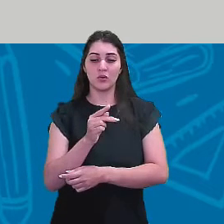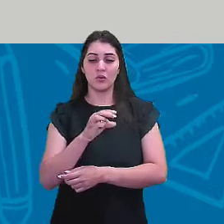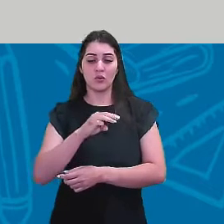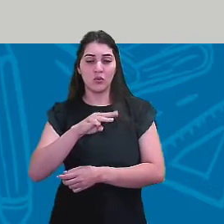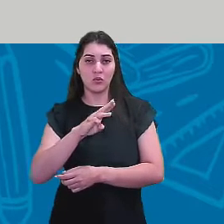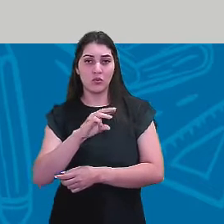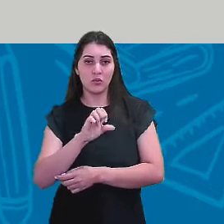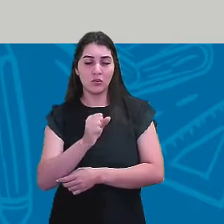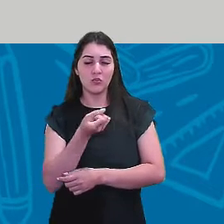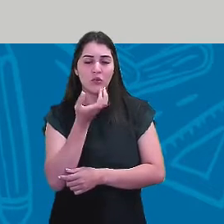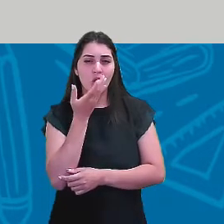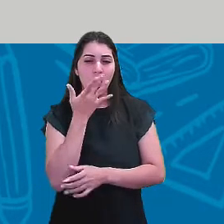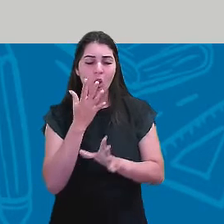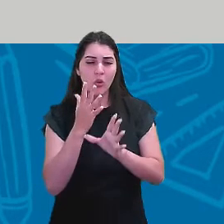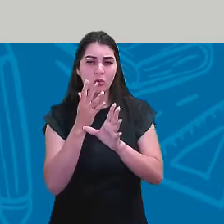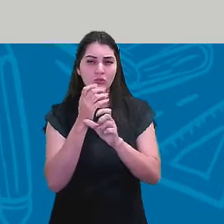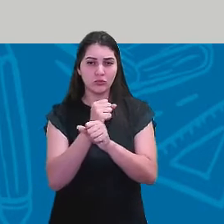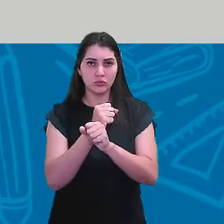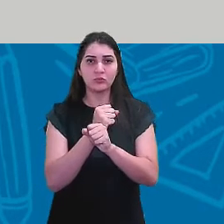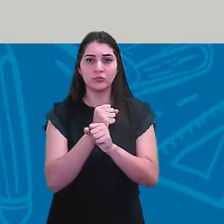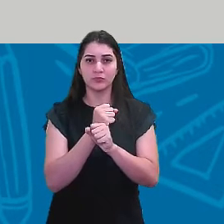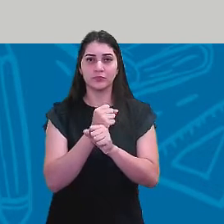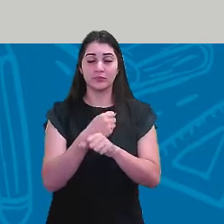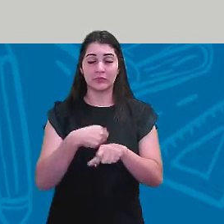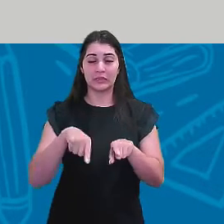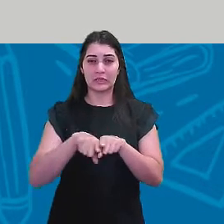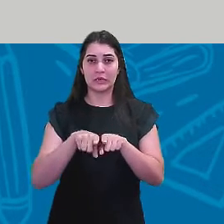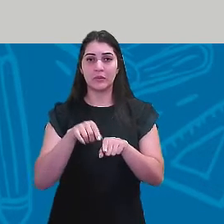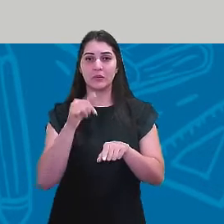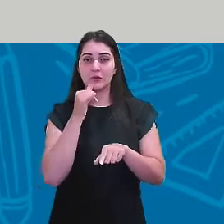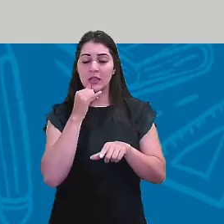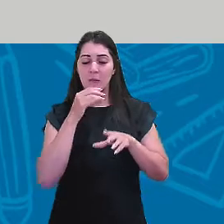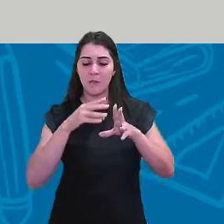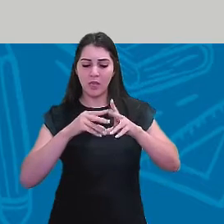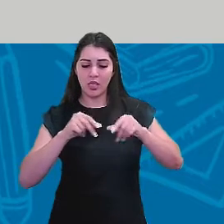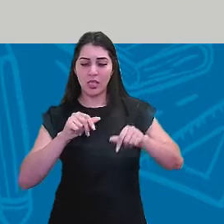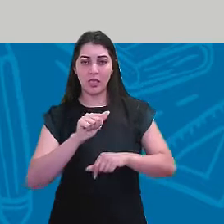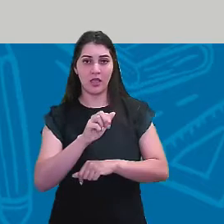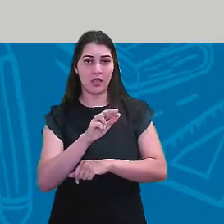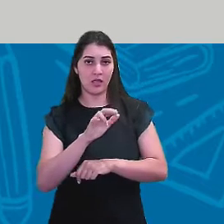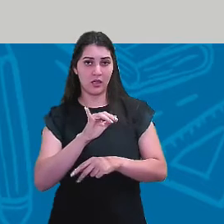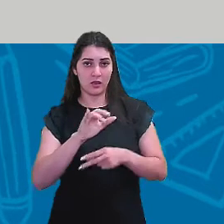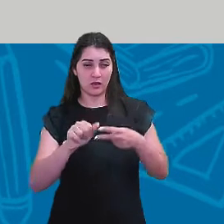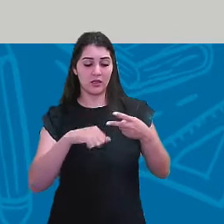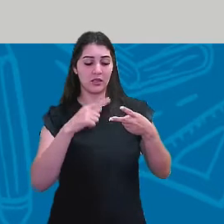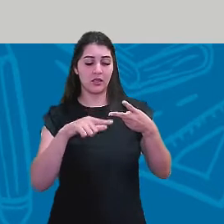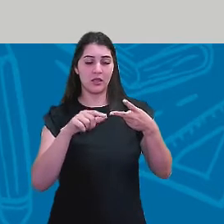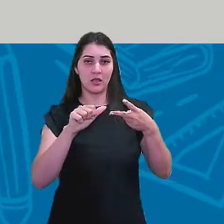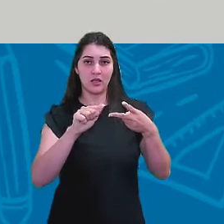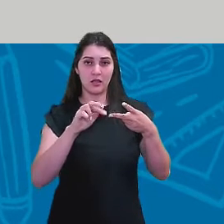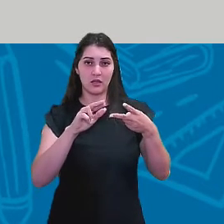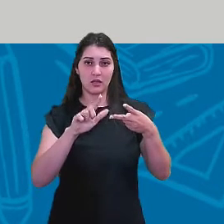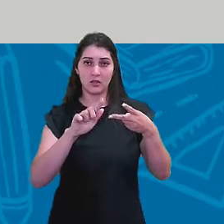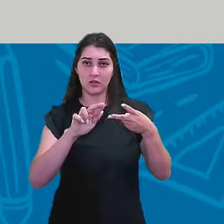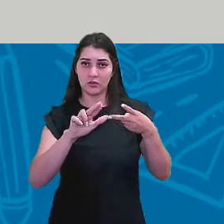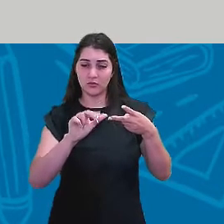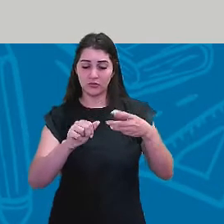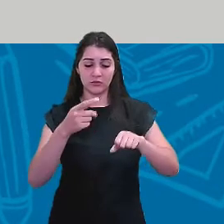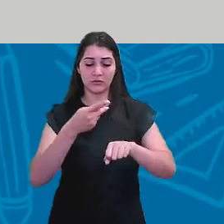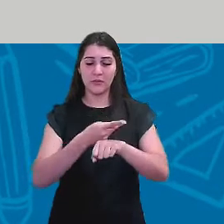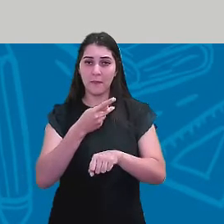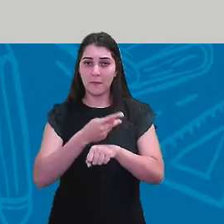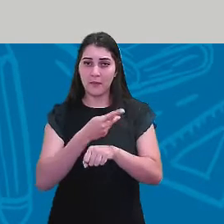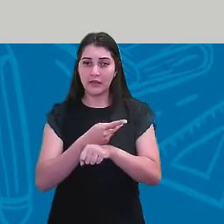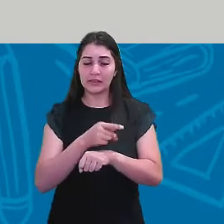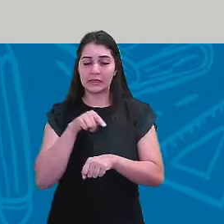também materiais resultantes de degradação da rocha, como areia, argila e pedrinhas. Nele